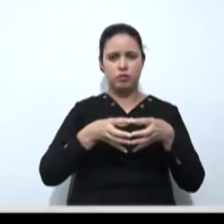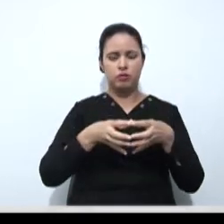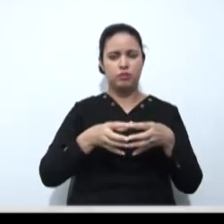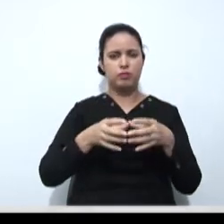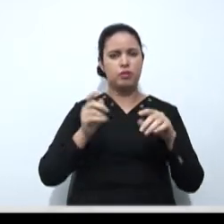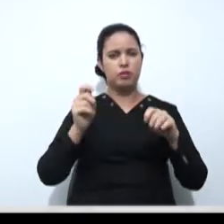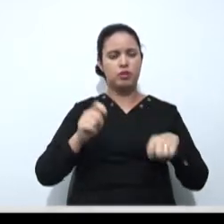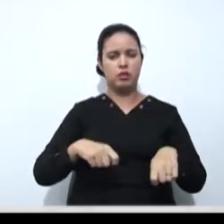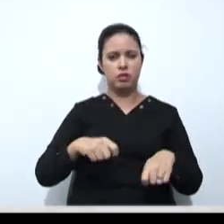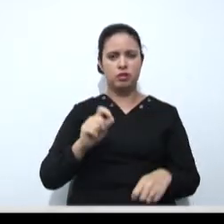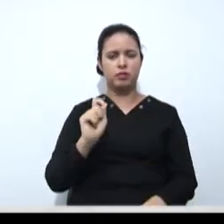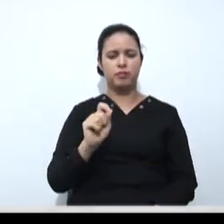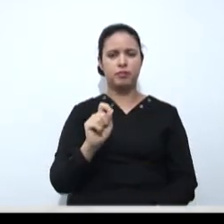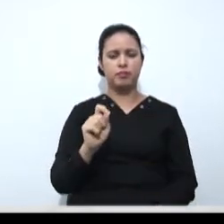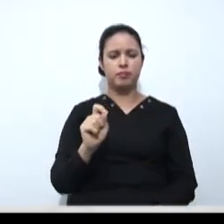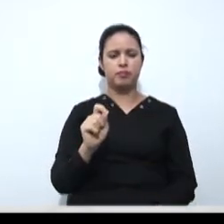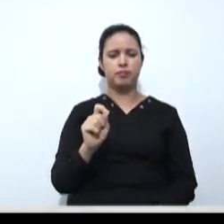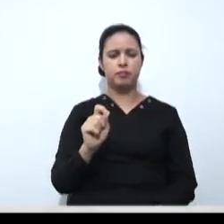gente pode